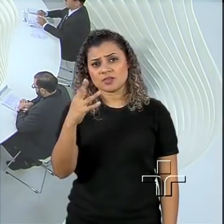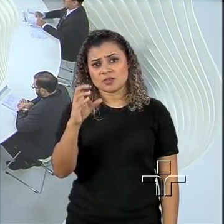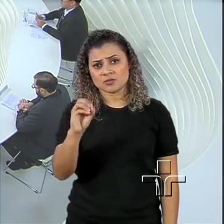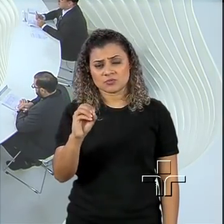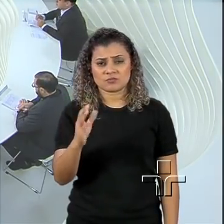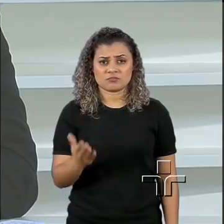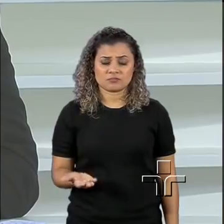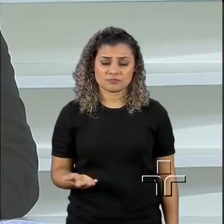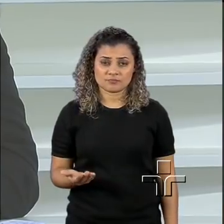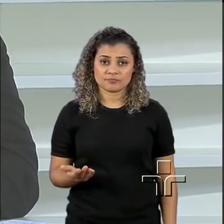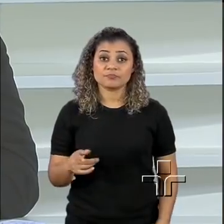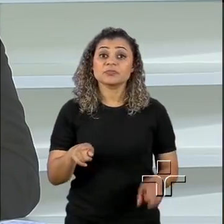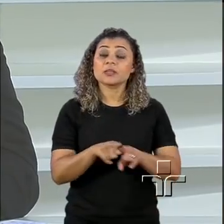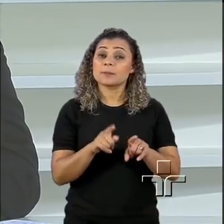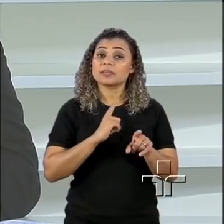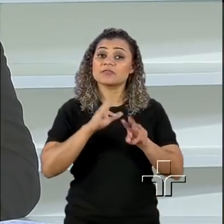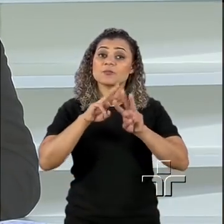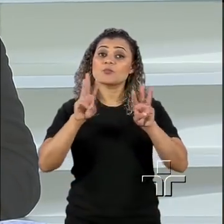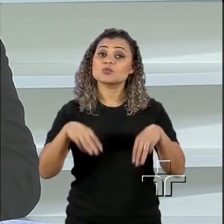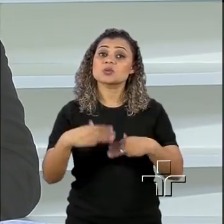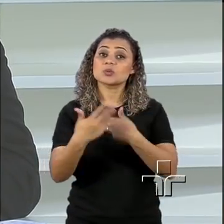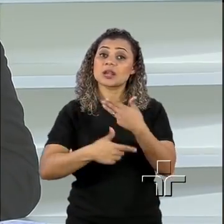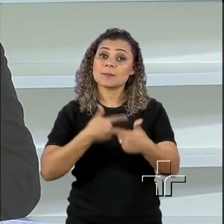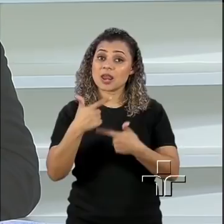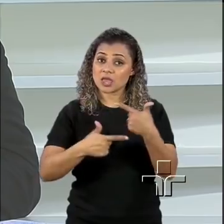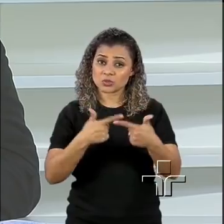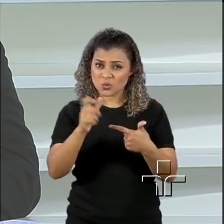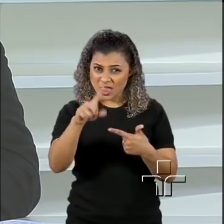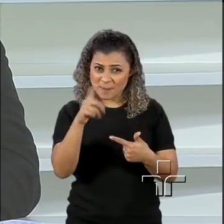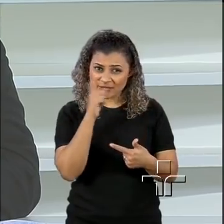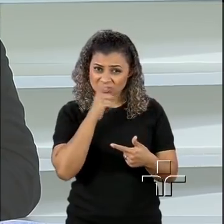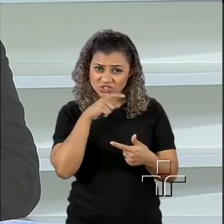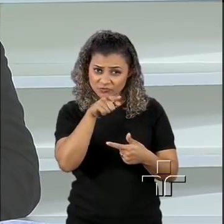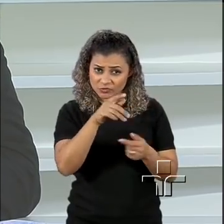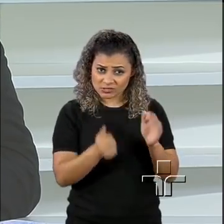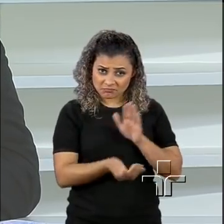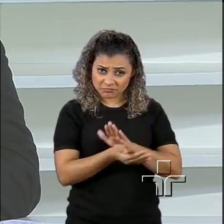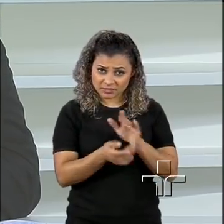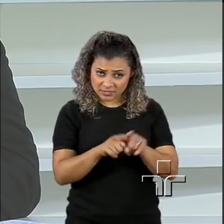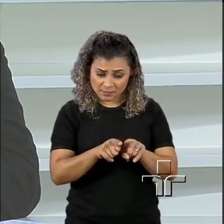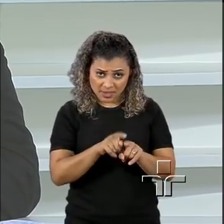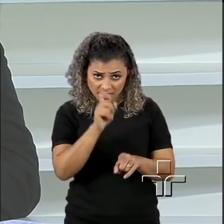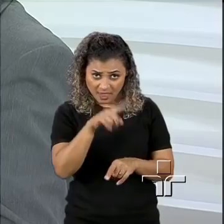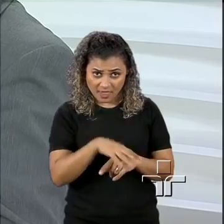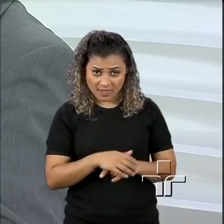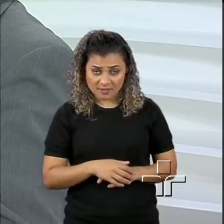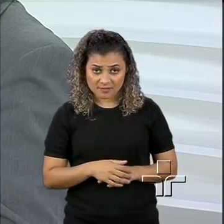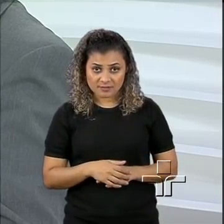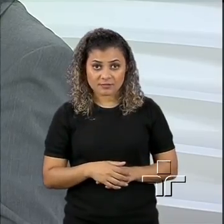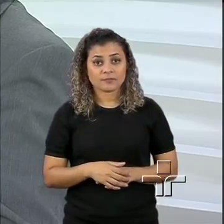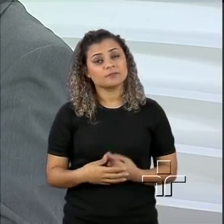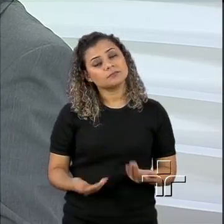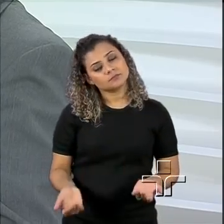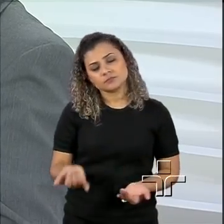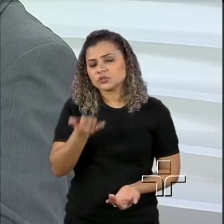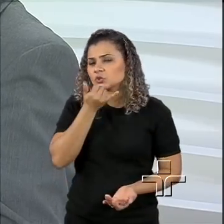desvio no Museu do Trabalhador. Isso também é uma mentira deslavada, é a mídia que Isso eu digo o seguinte,